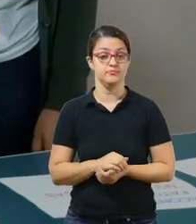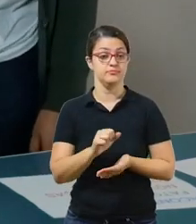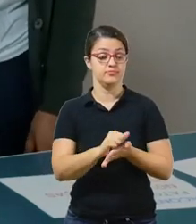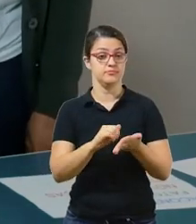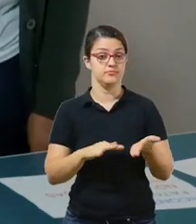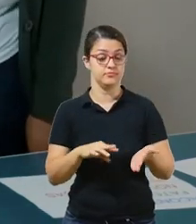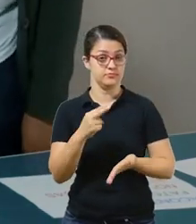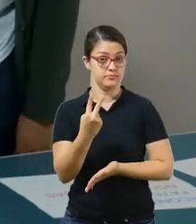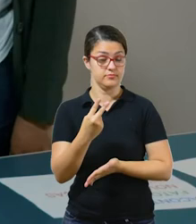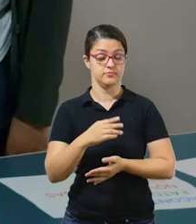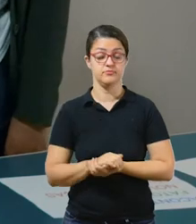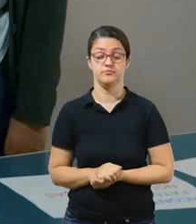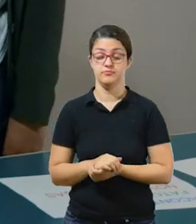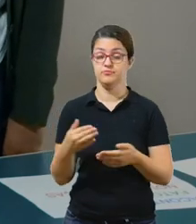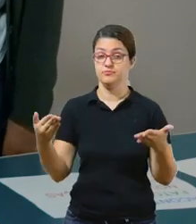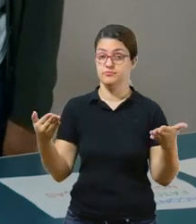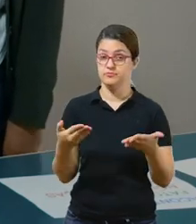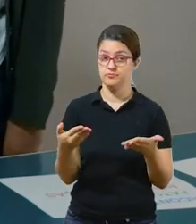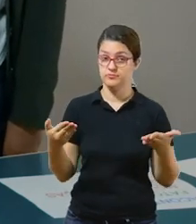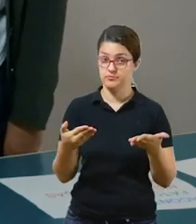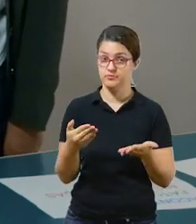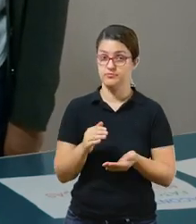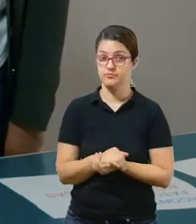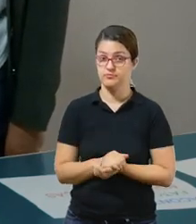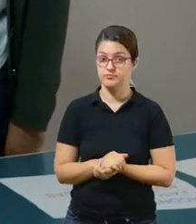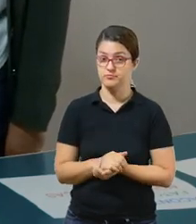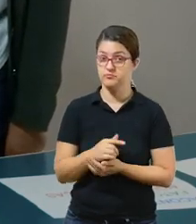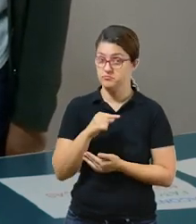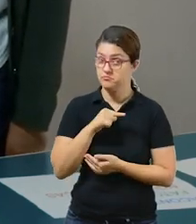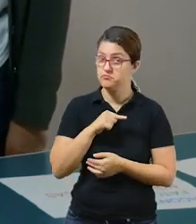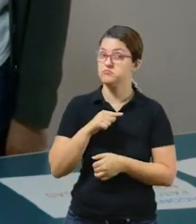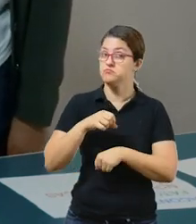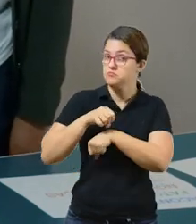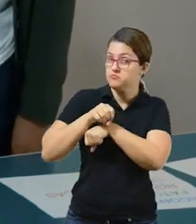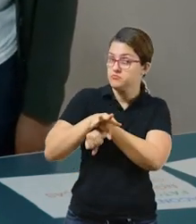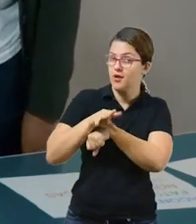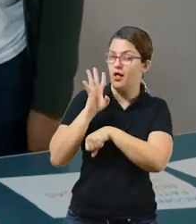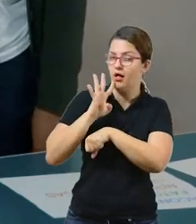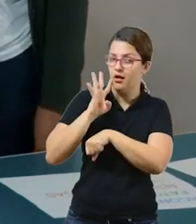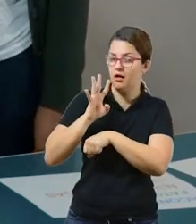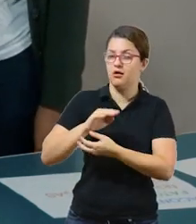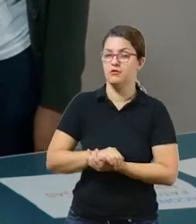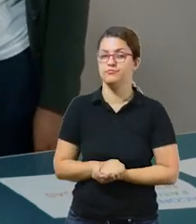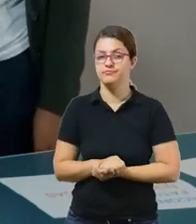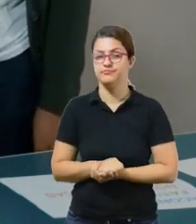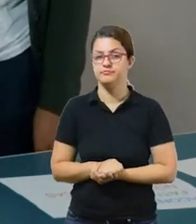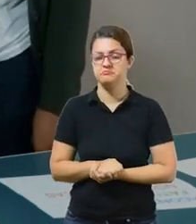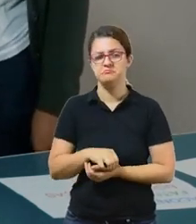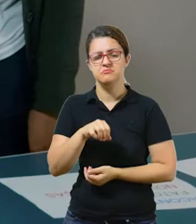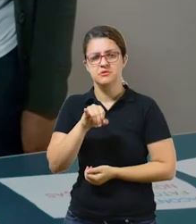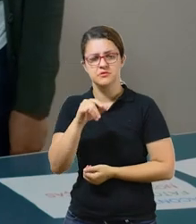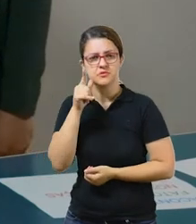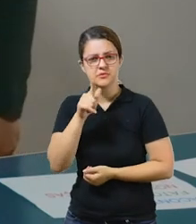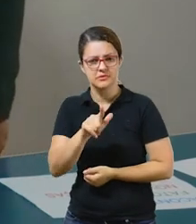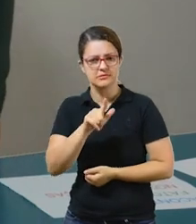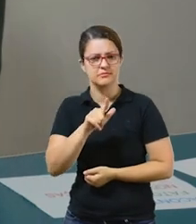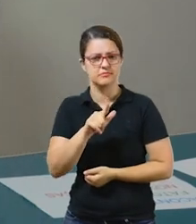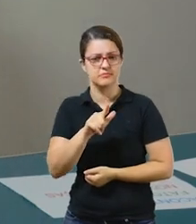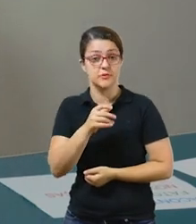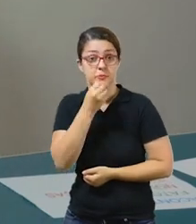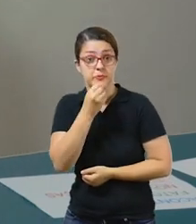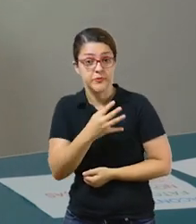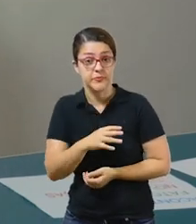2. Agora, a gente tem uma indicação muito legal para você. Olha, se você conseguir, vai ser muito